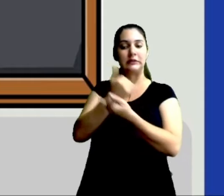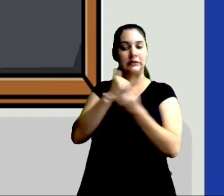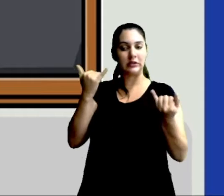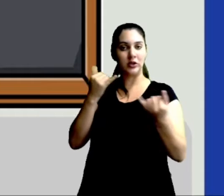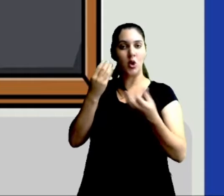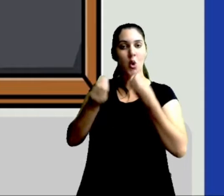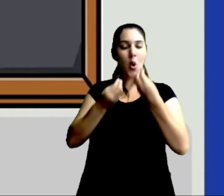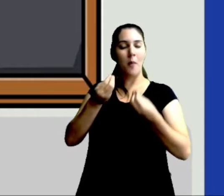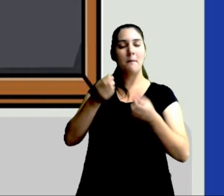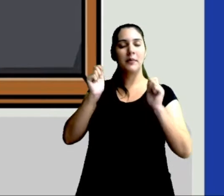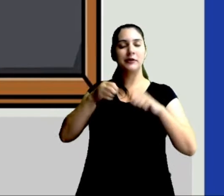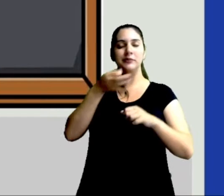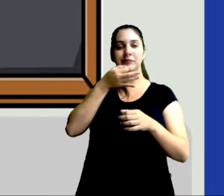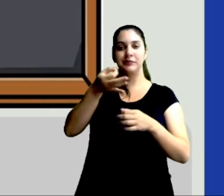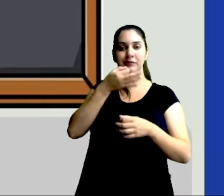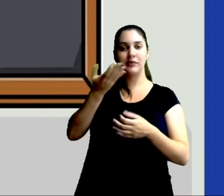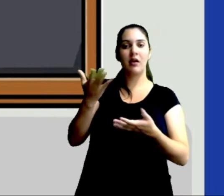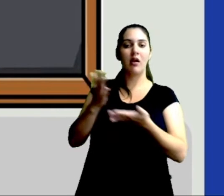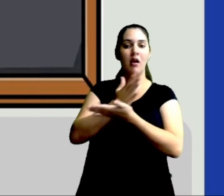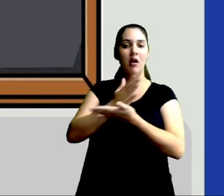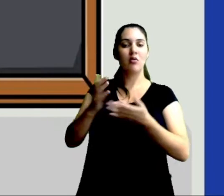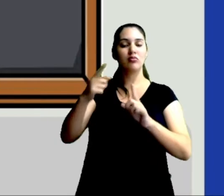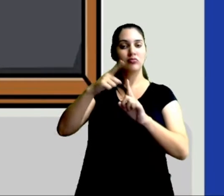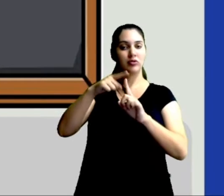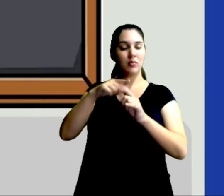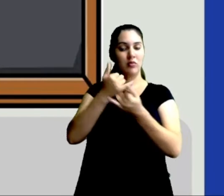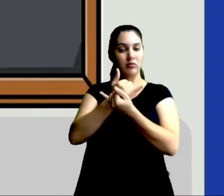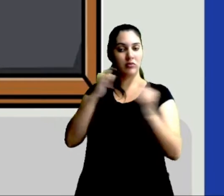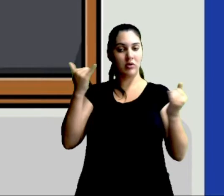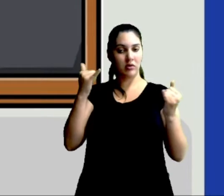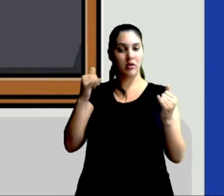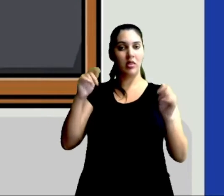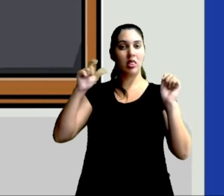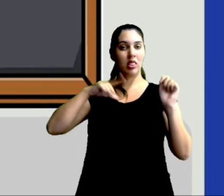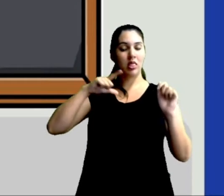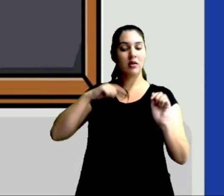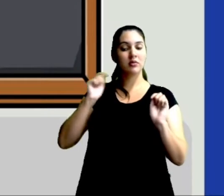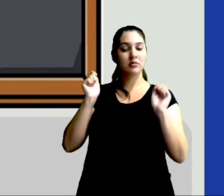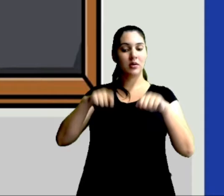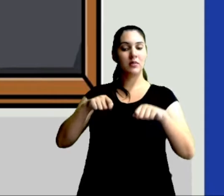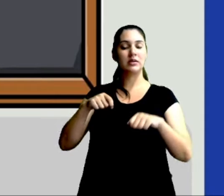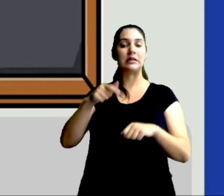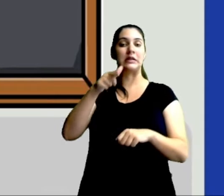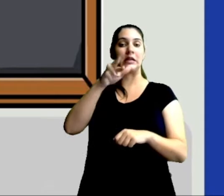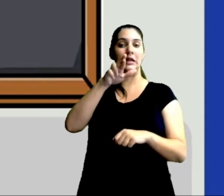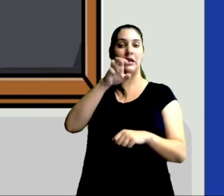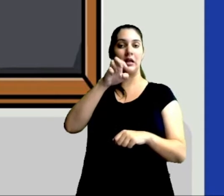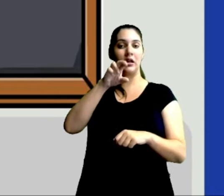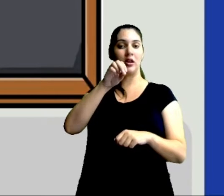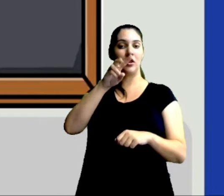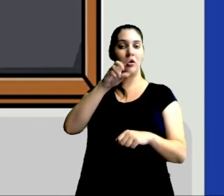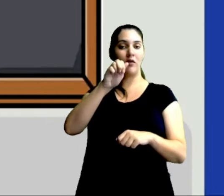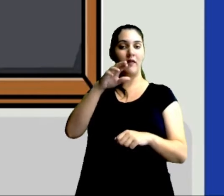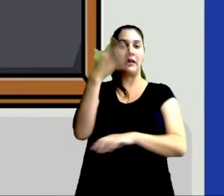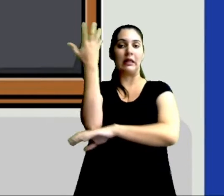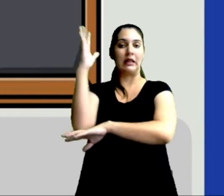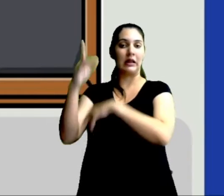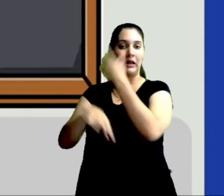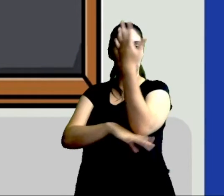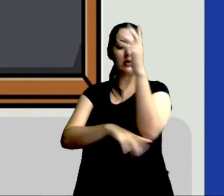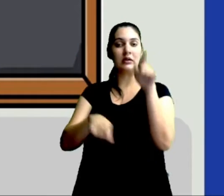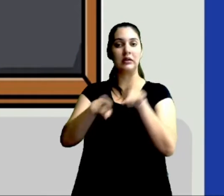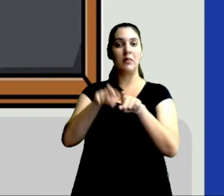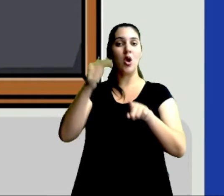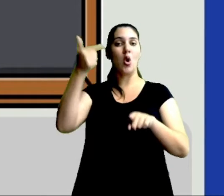poder citar mais adiante, algumas fontes de energias que têm a capacidade de se renovar na natureza e outras fontes